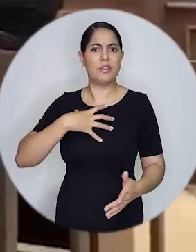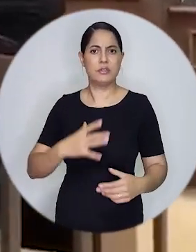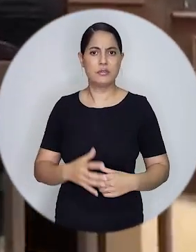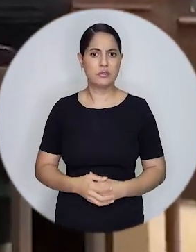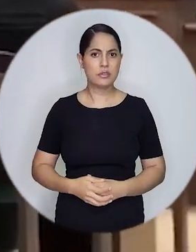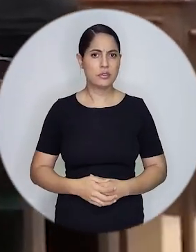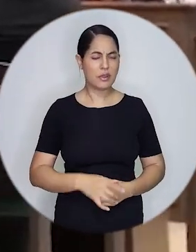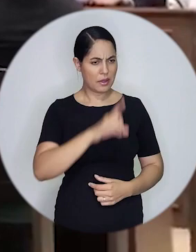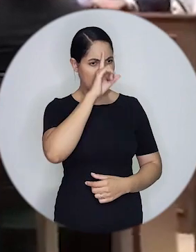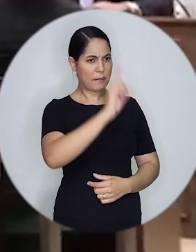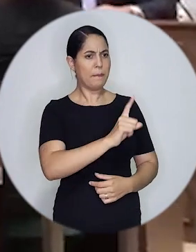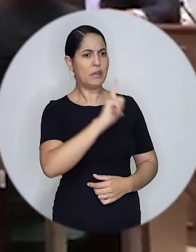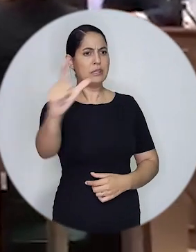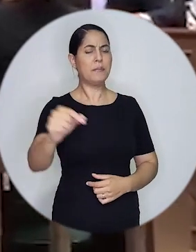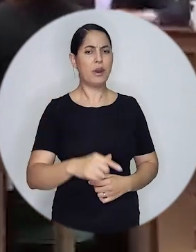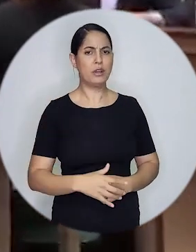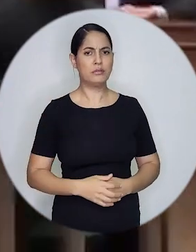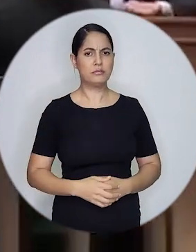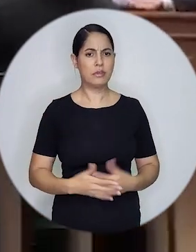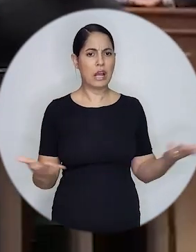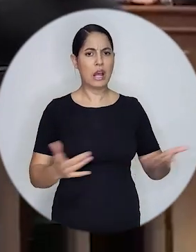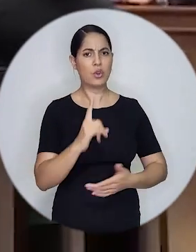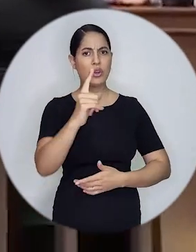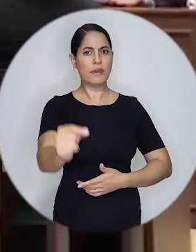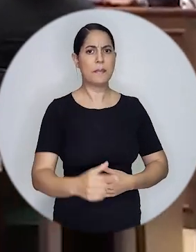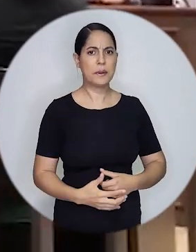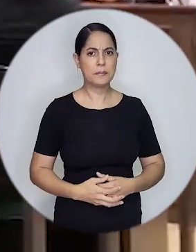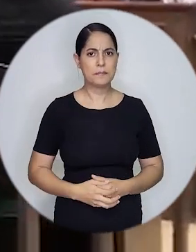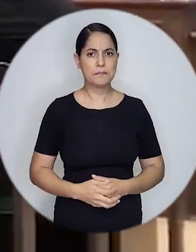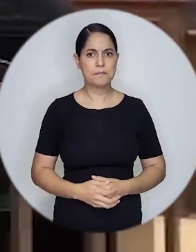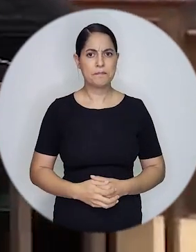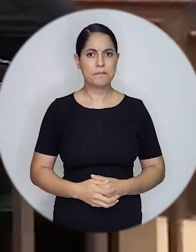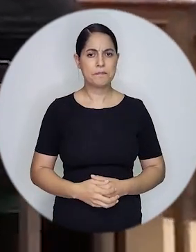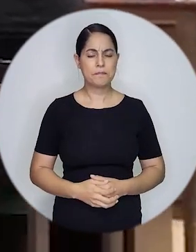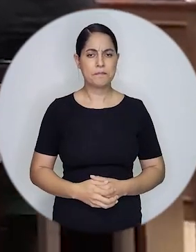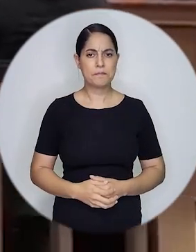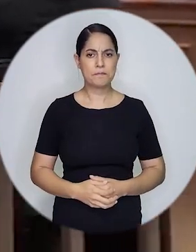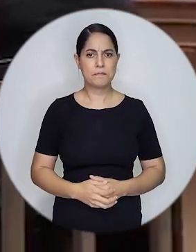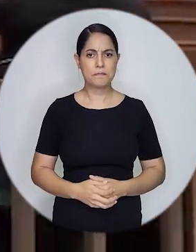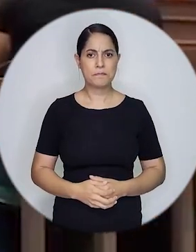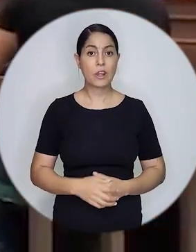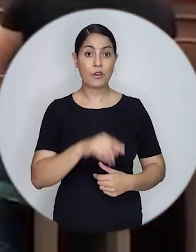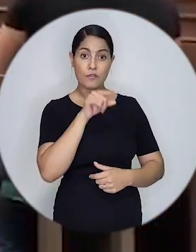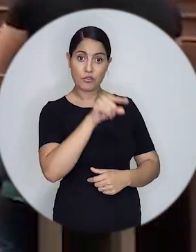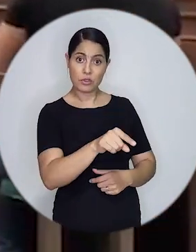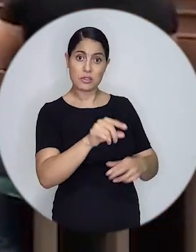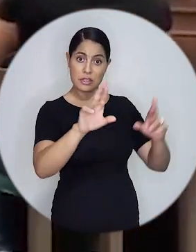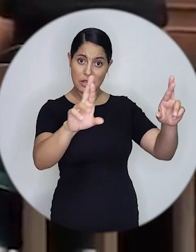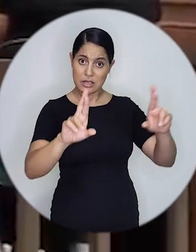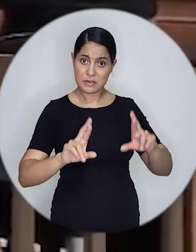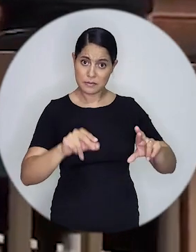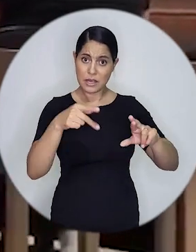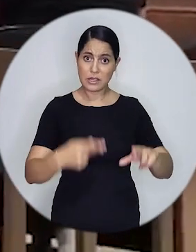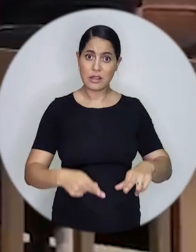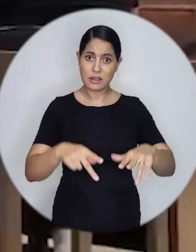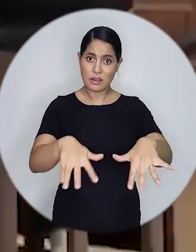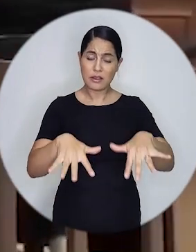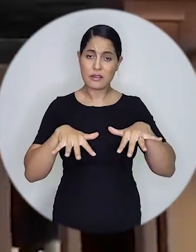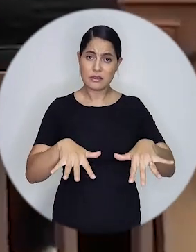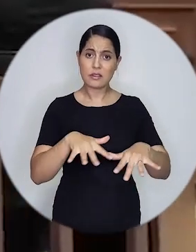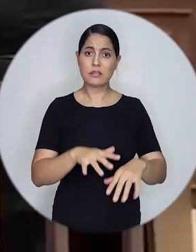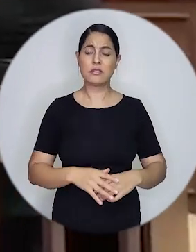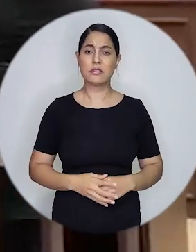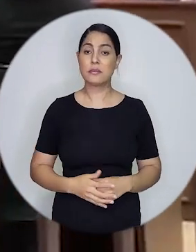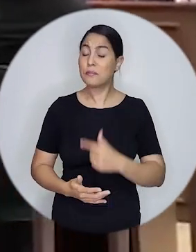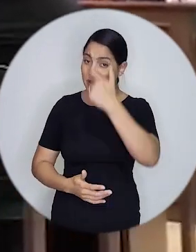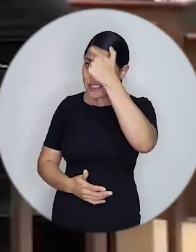advogando. Ele acha que pode fazer o que eu quiser. Retira daqui agora. Então retira. Retira daqui agora. Vocês estão vendo? Isso é